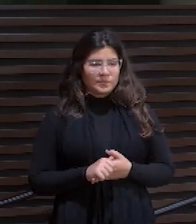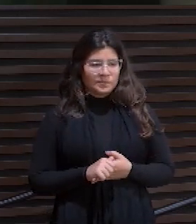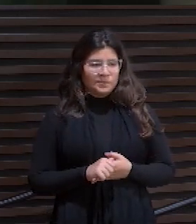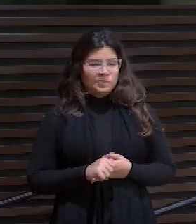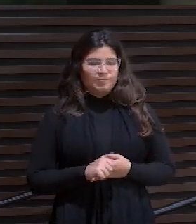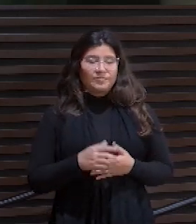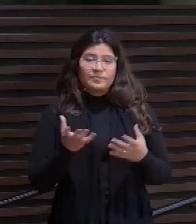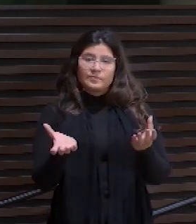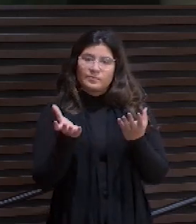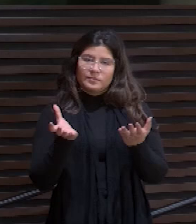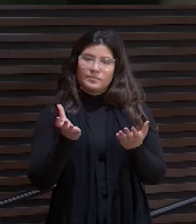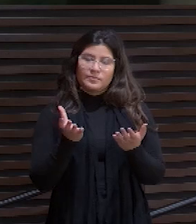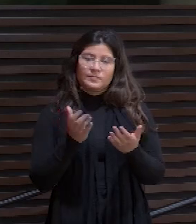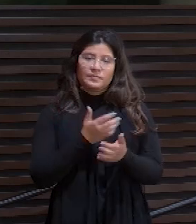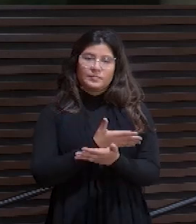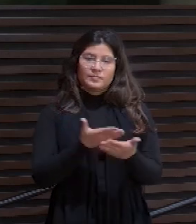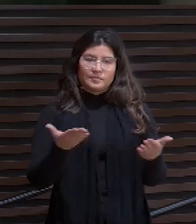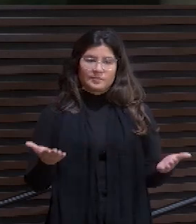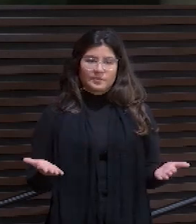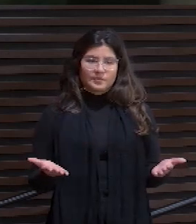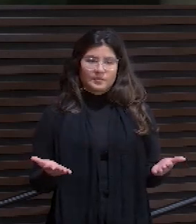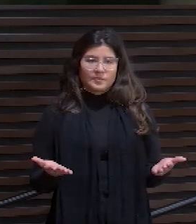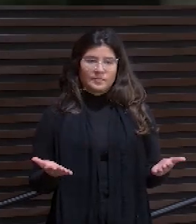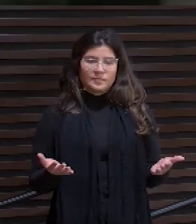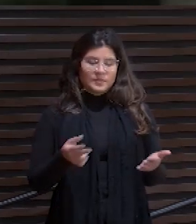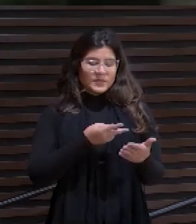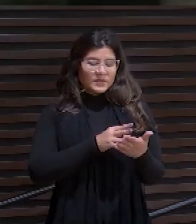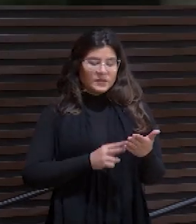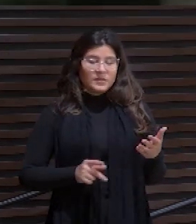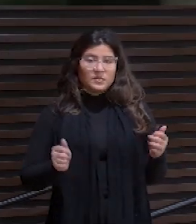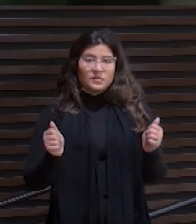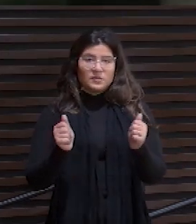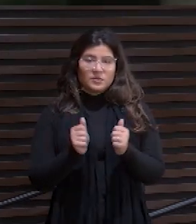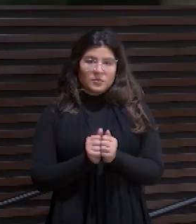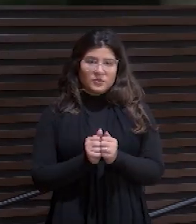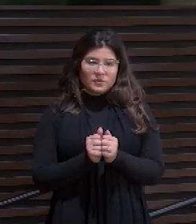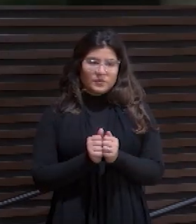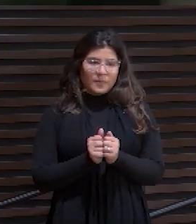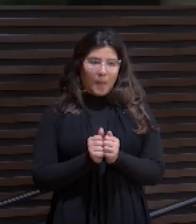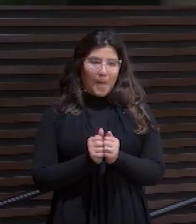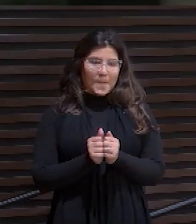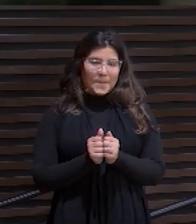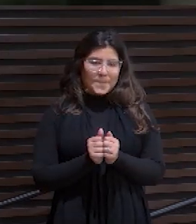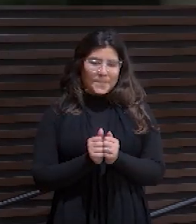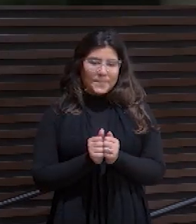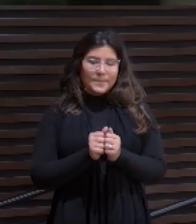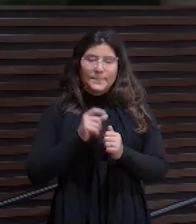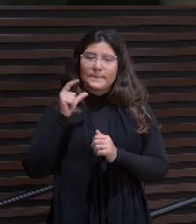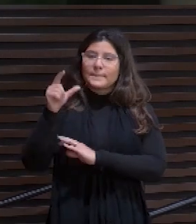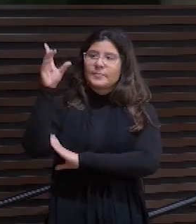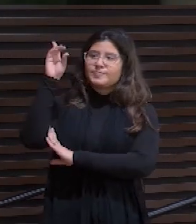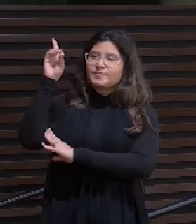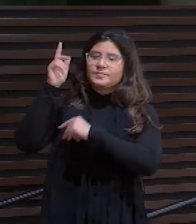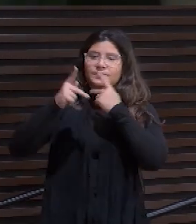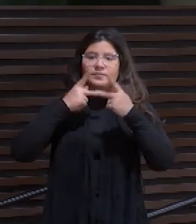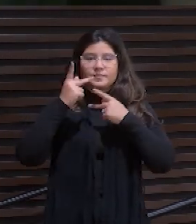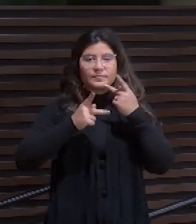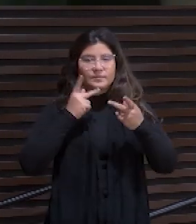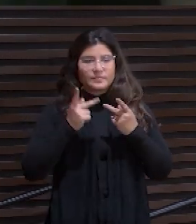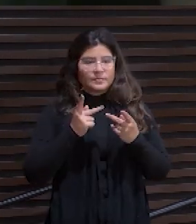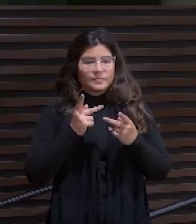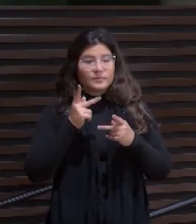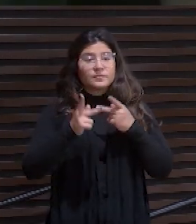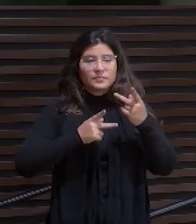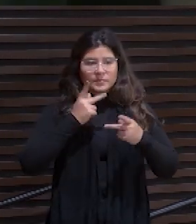eu gostaria que os irmãos lessem comigo. A palavra de Deus diz assim: